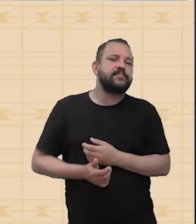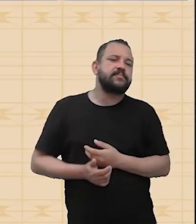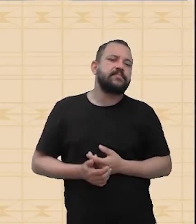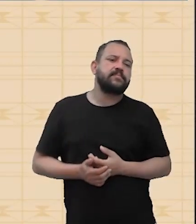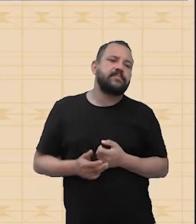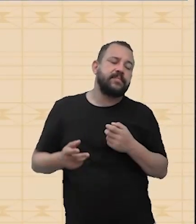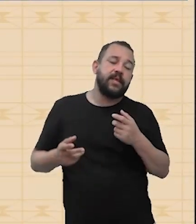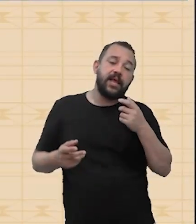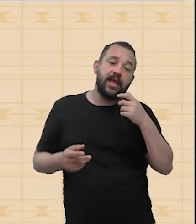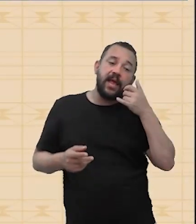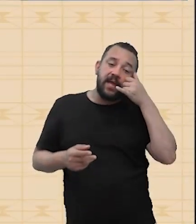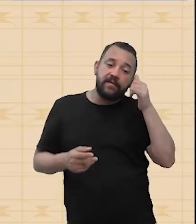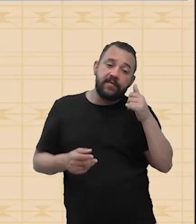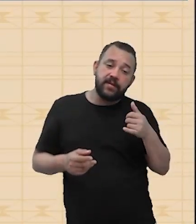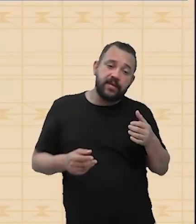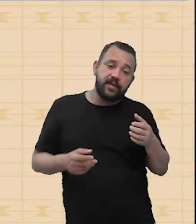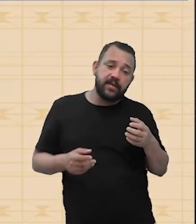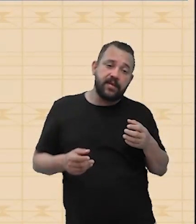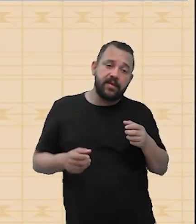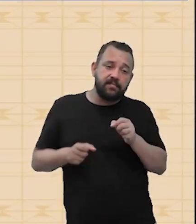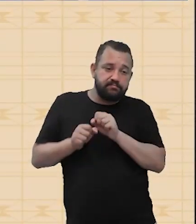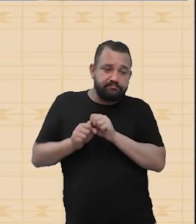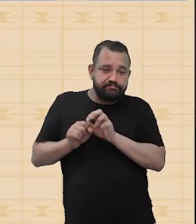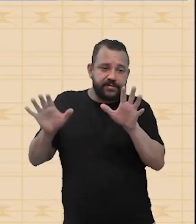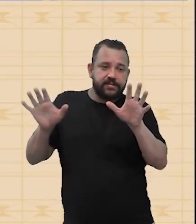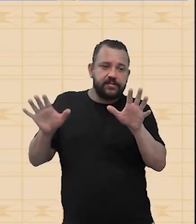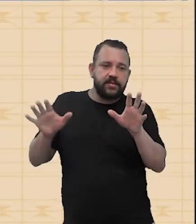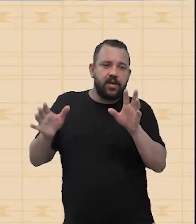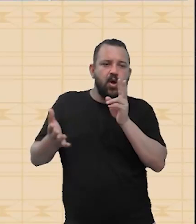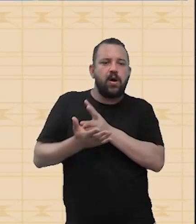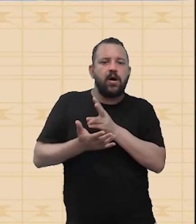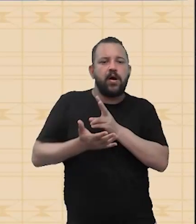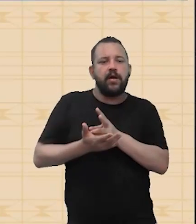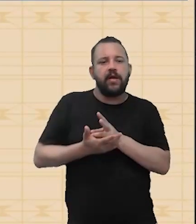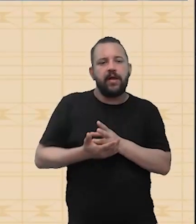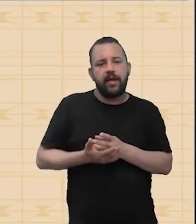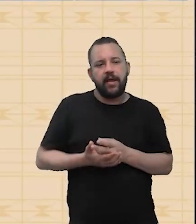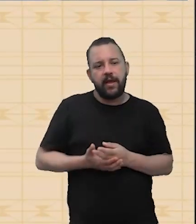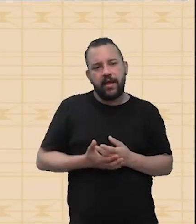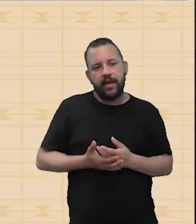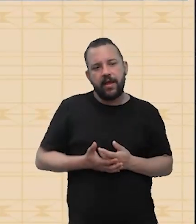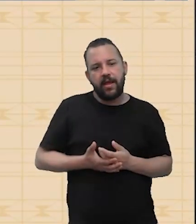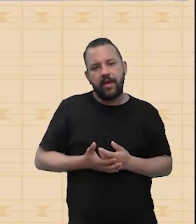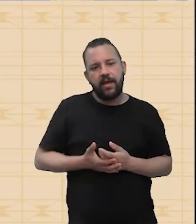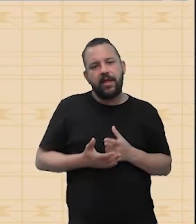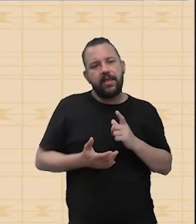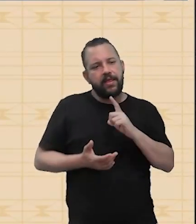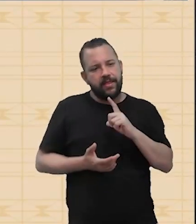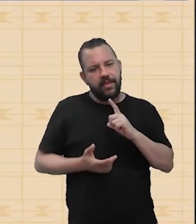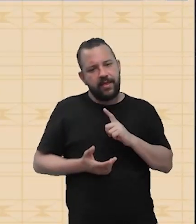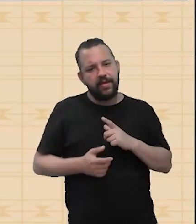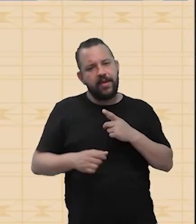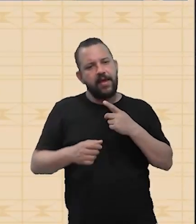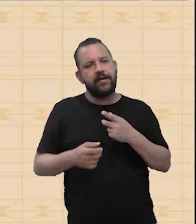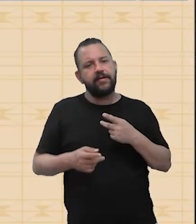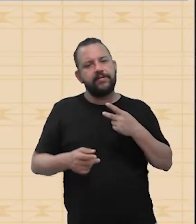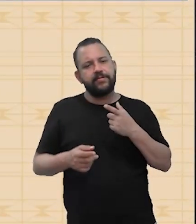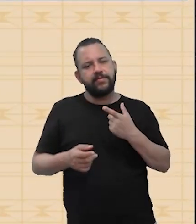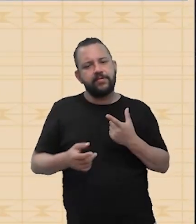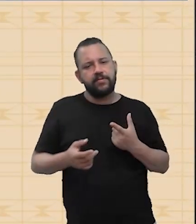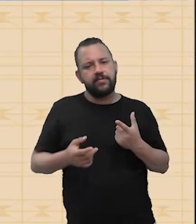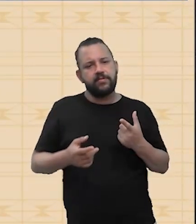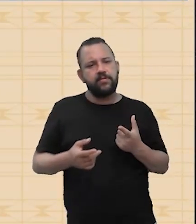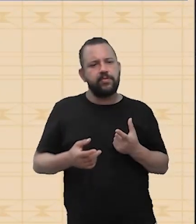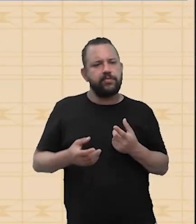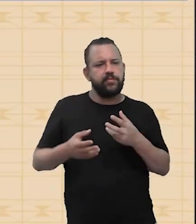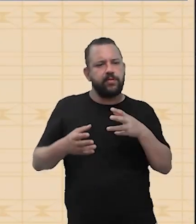as três formas de propagação. E como é que ela faz isso, Paulinho? Ela vai ter uma parede com um vácuo ou esponja para impedir a